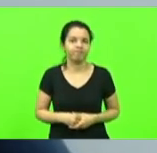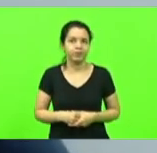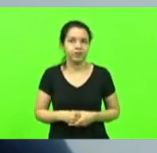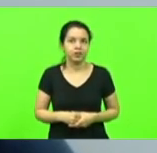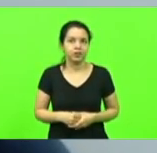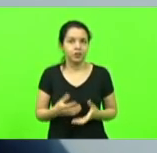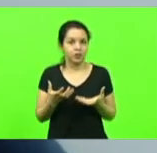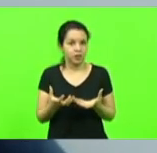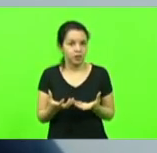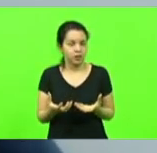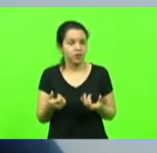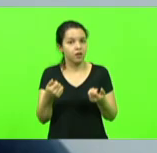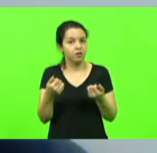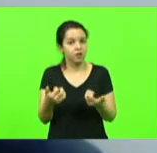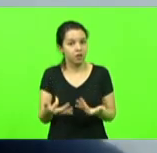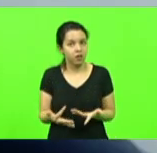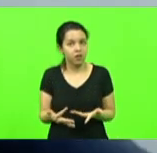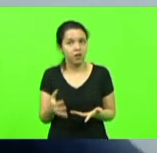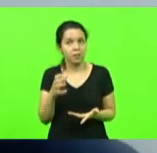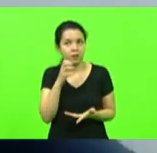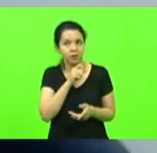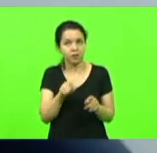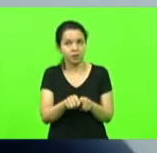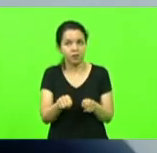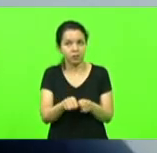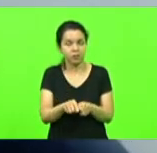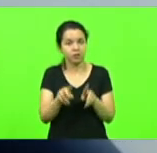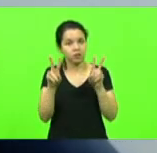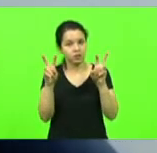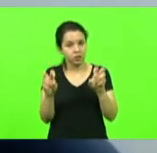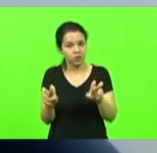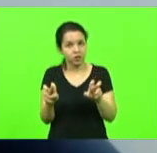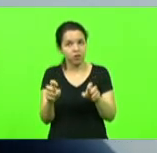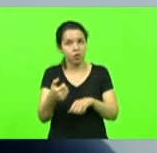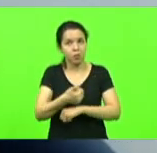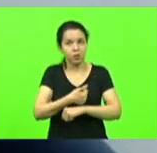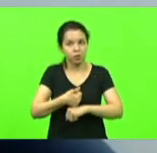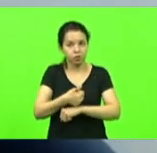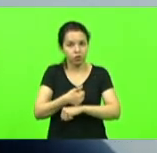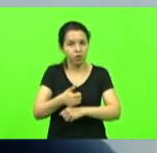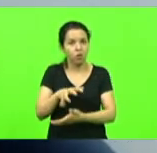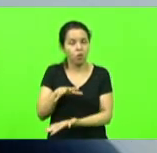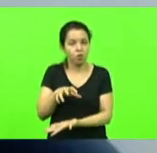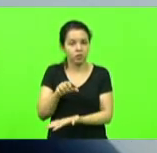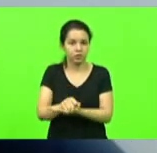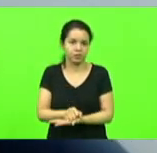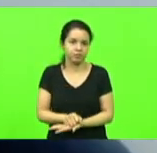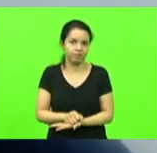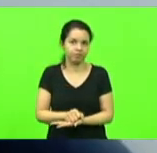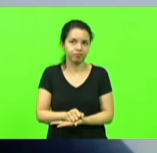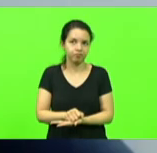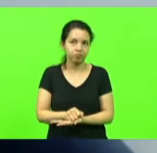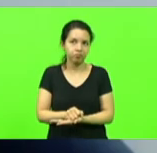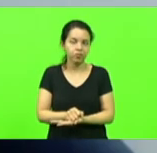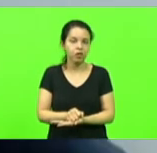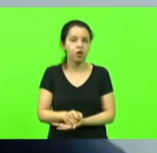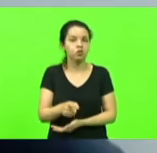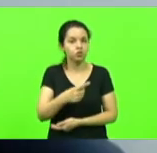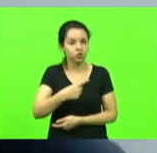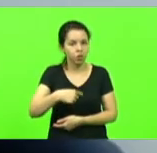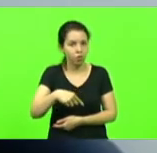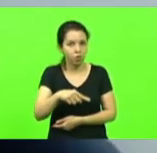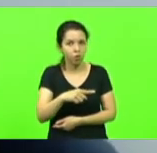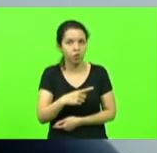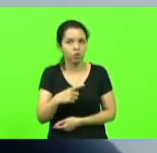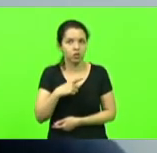brevemente falar em relação a essa questão dos profissionais contratados. Nós tivemos, inclusive, uma